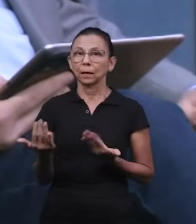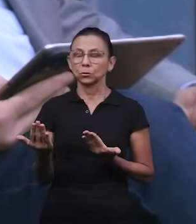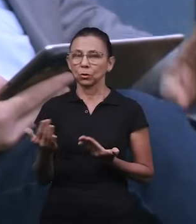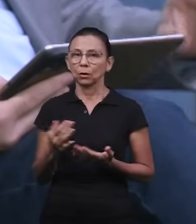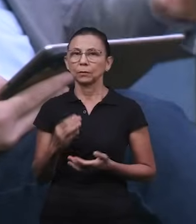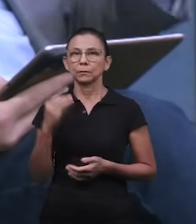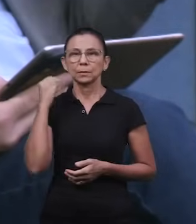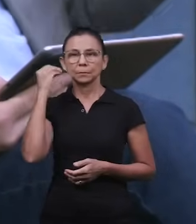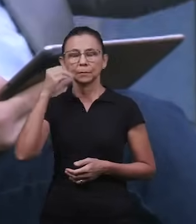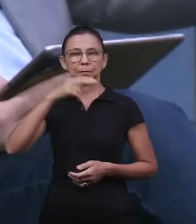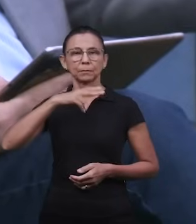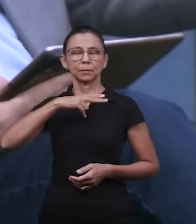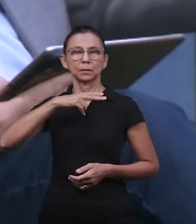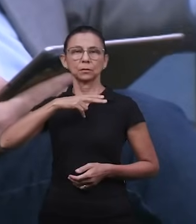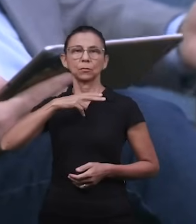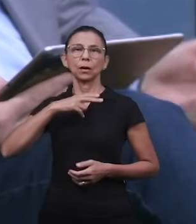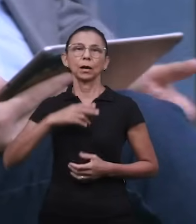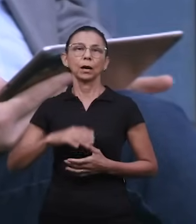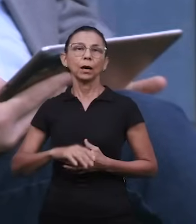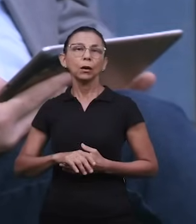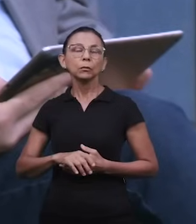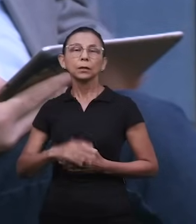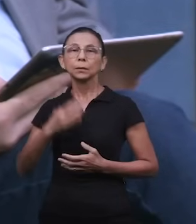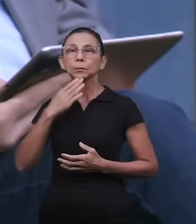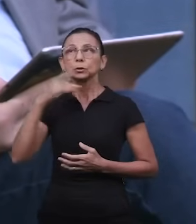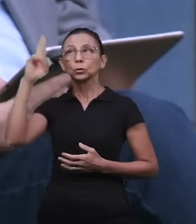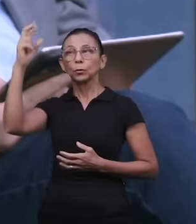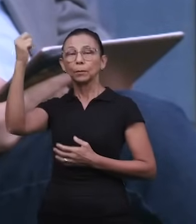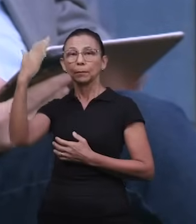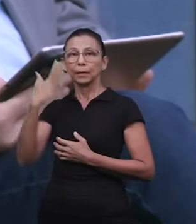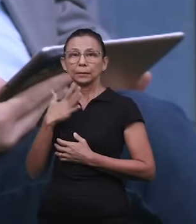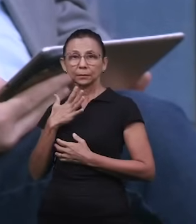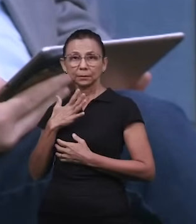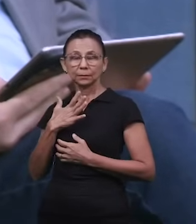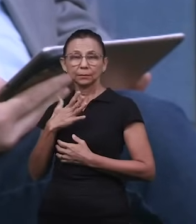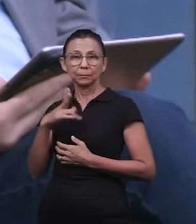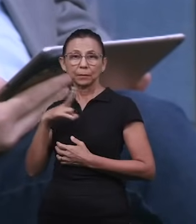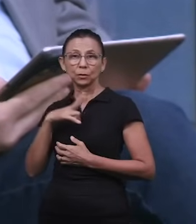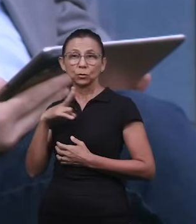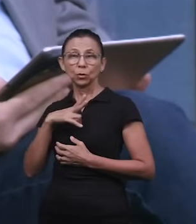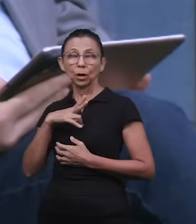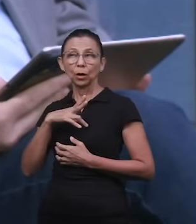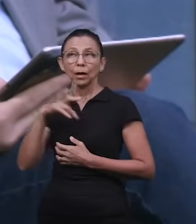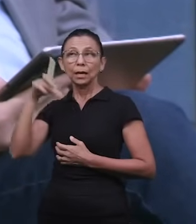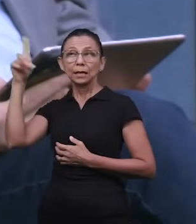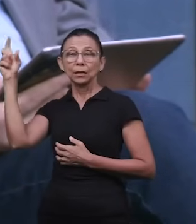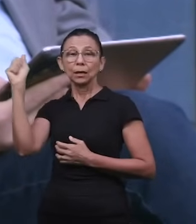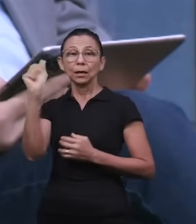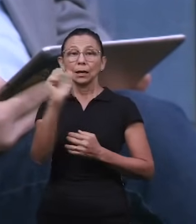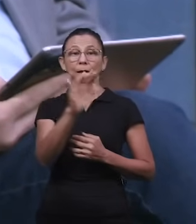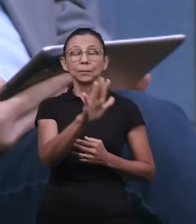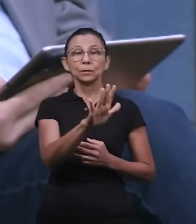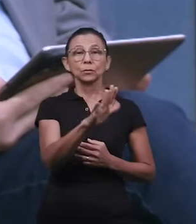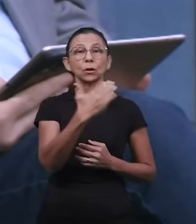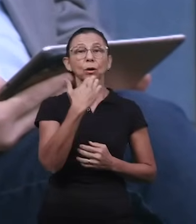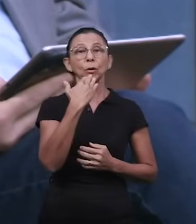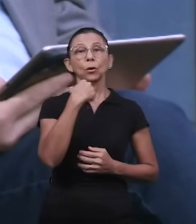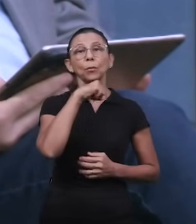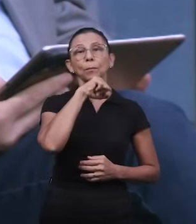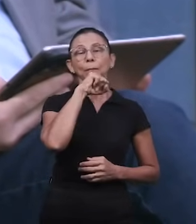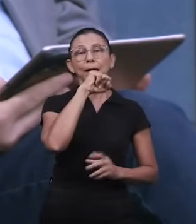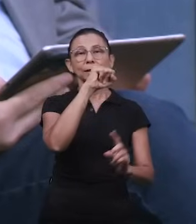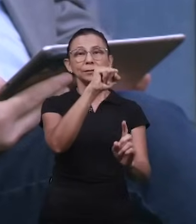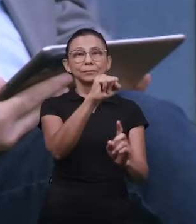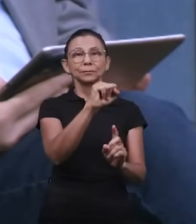sua busca se refletindo na vida de toda a família, né? É uma benção, que às vezes você tem um propósito e o Senhor, ele age conforme